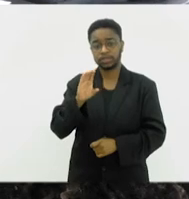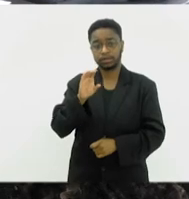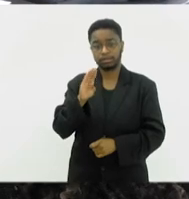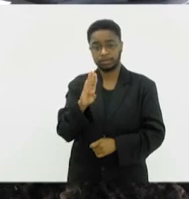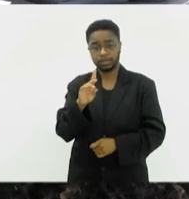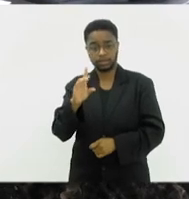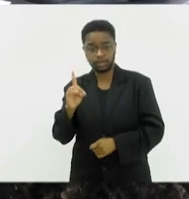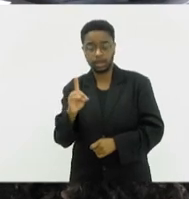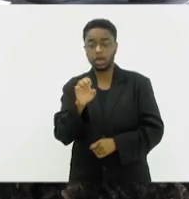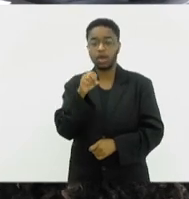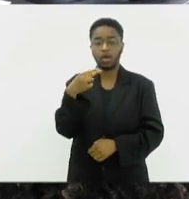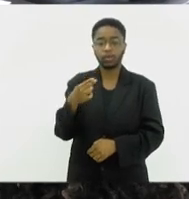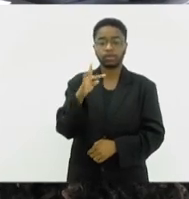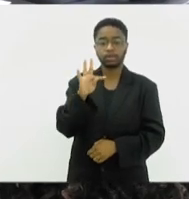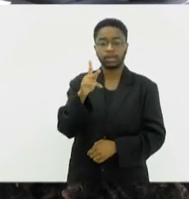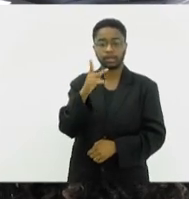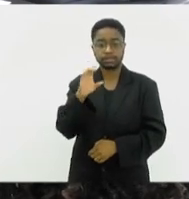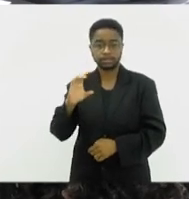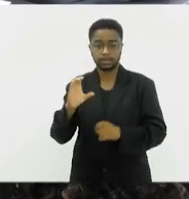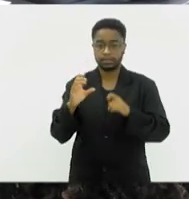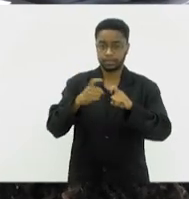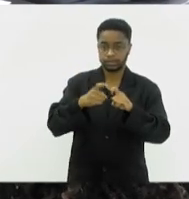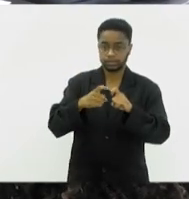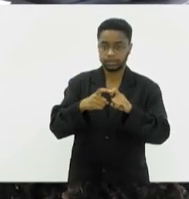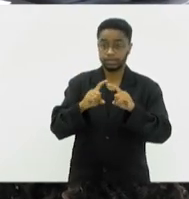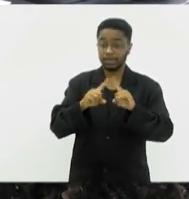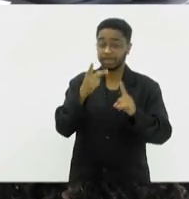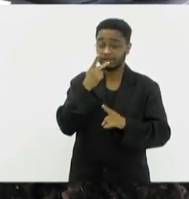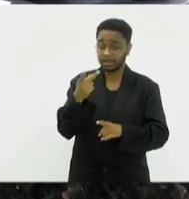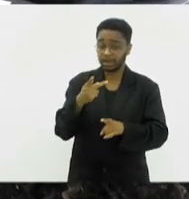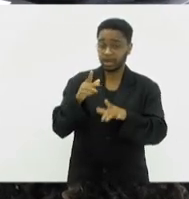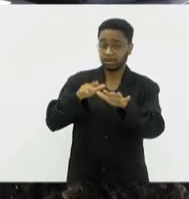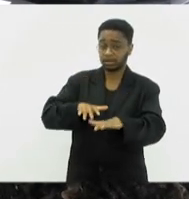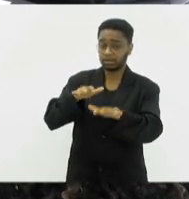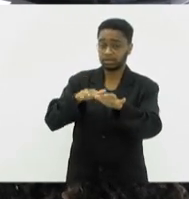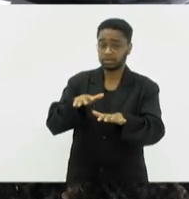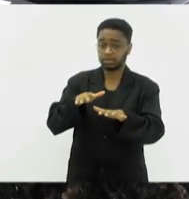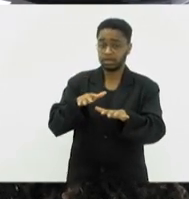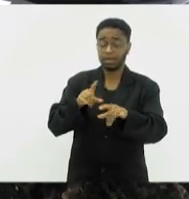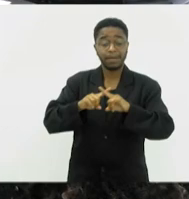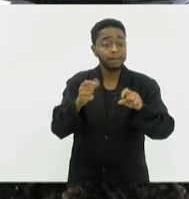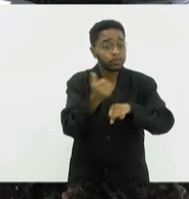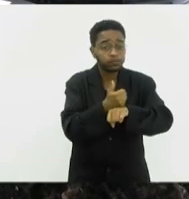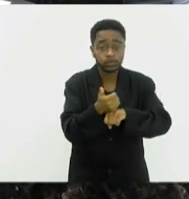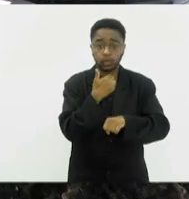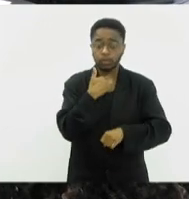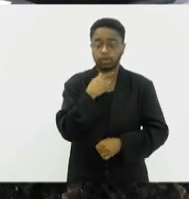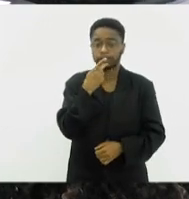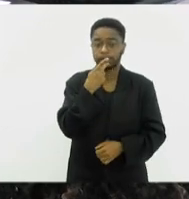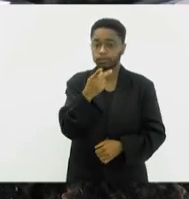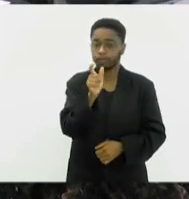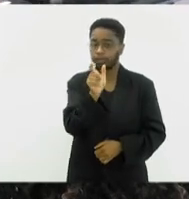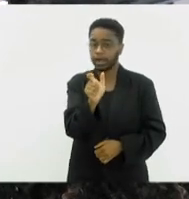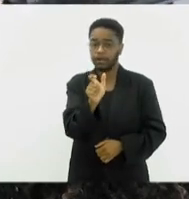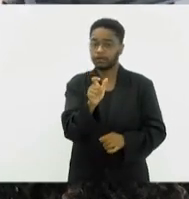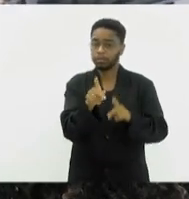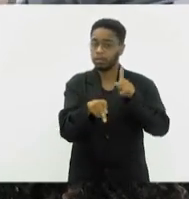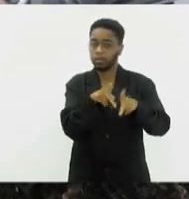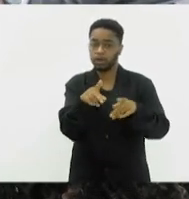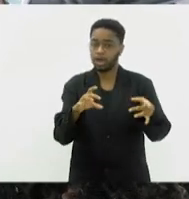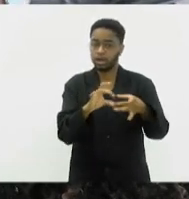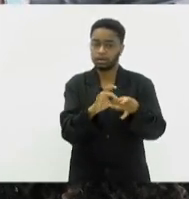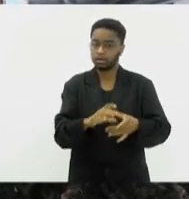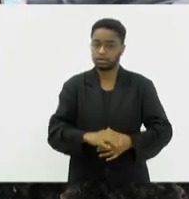THC medicinal. Agora, falar foi que milita para maconha... Mas é um profissional não pode se ater com nomes populares.